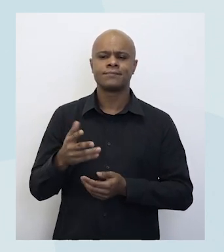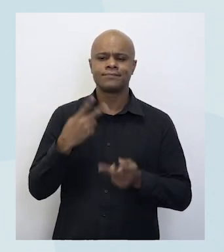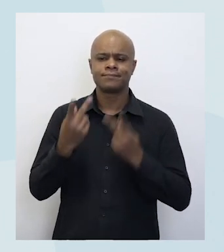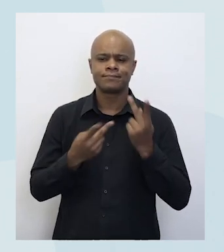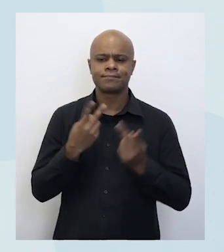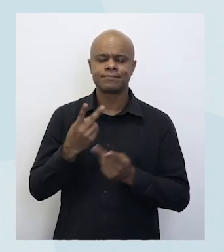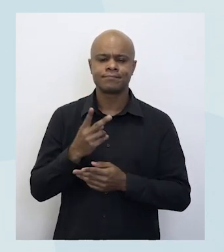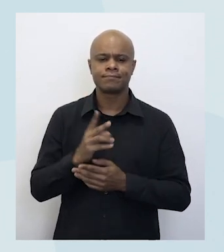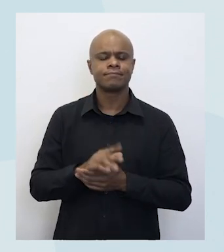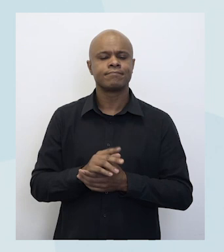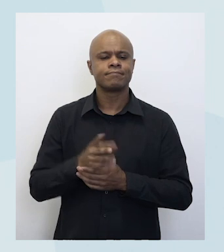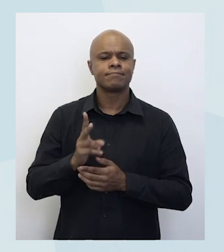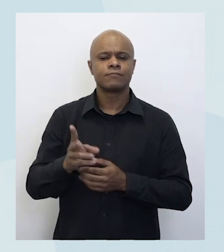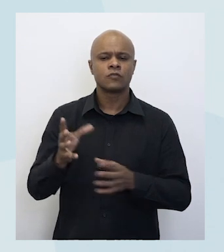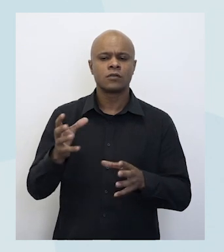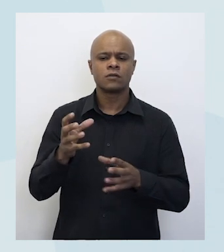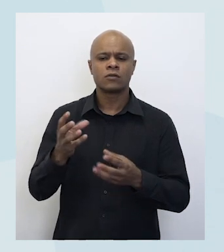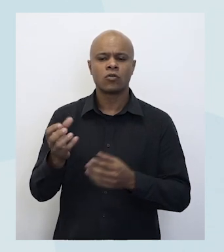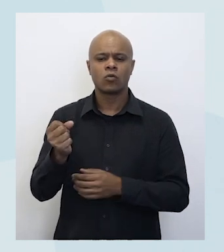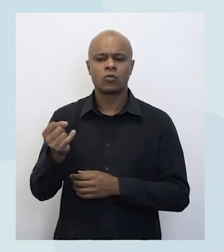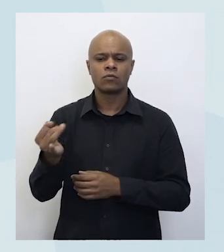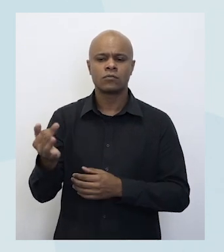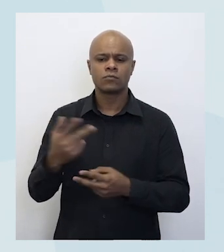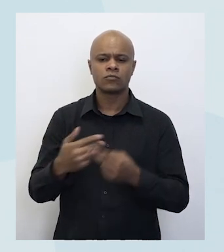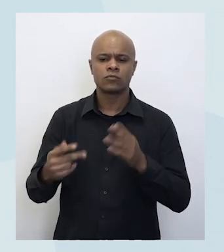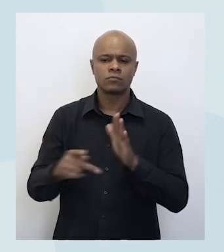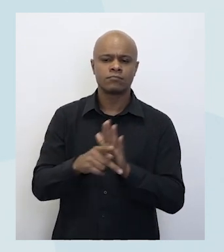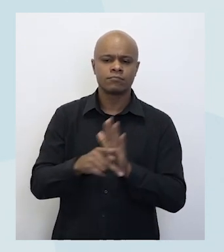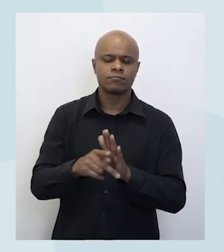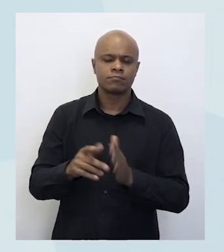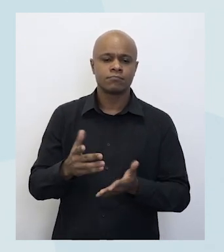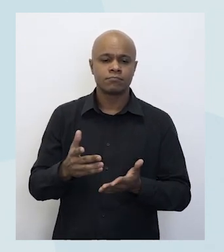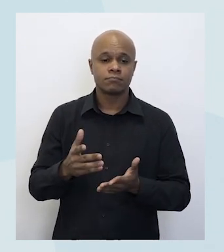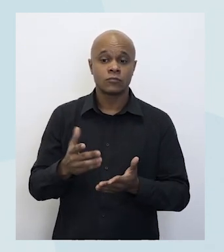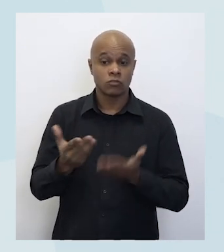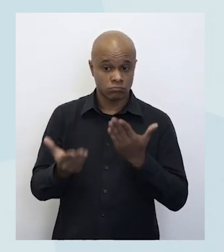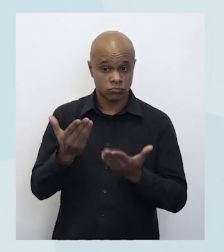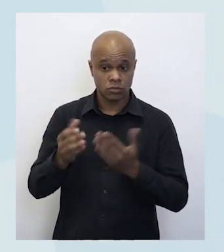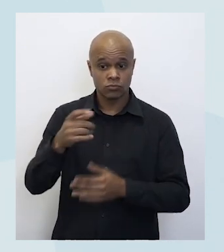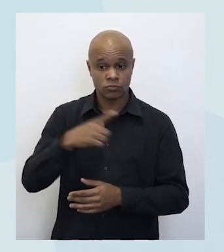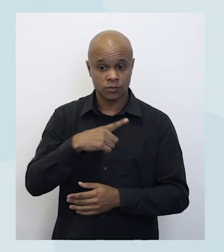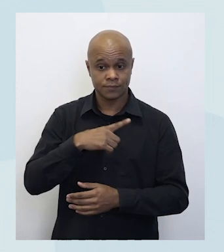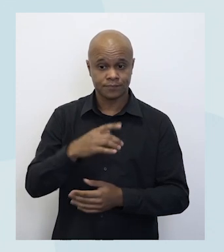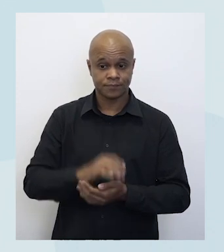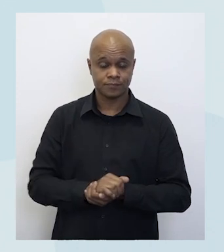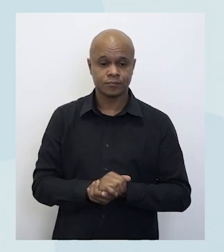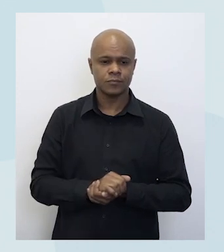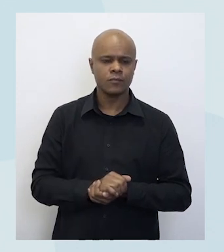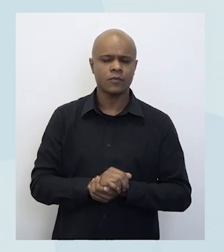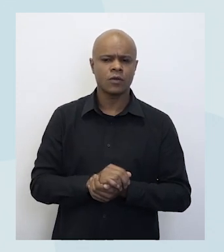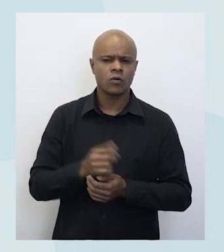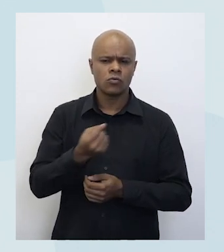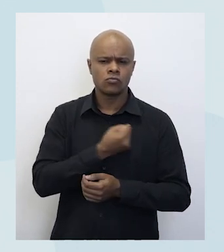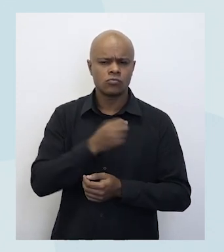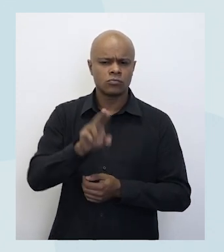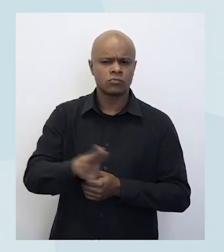A quantidade de reagente ou de produto que está no equilíbrio. Então, o valor que eu vou